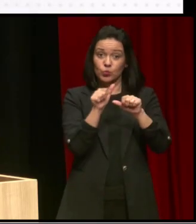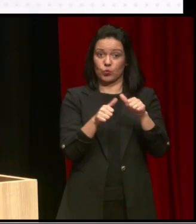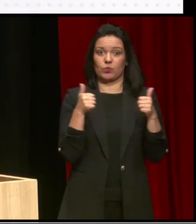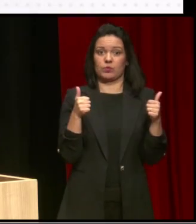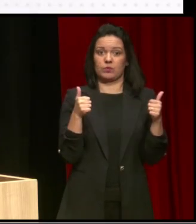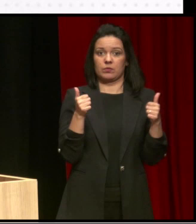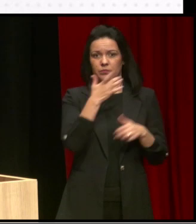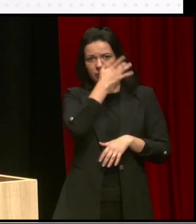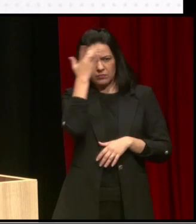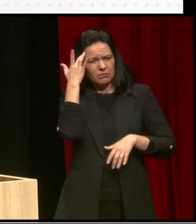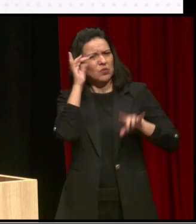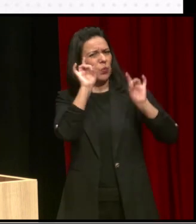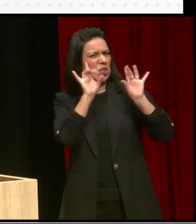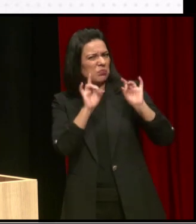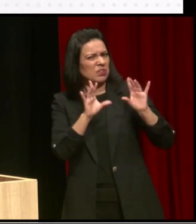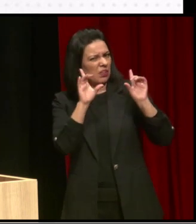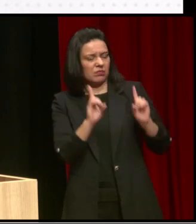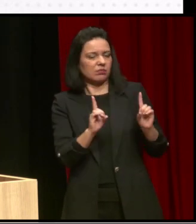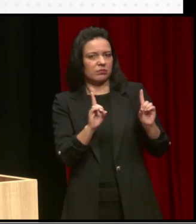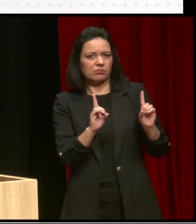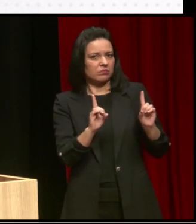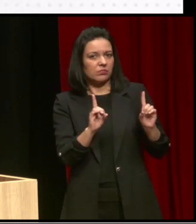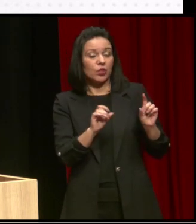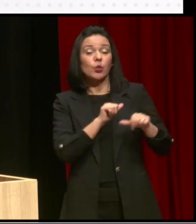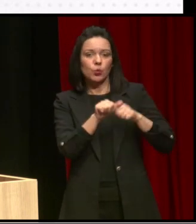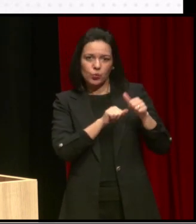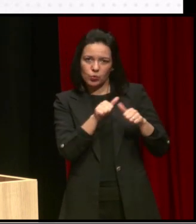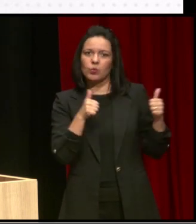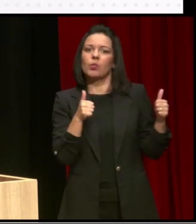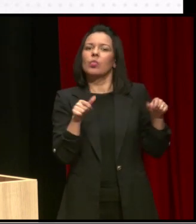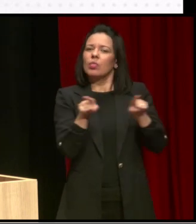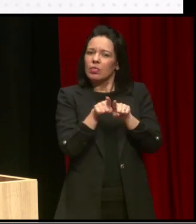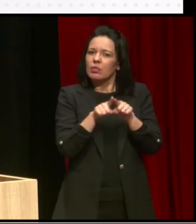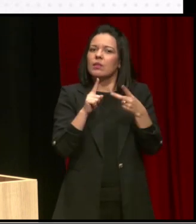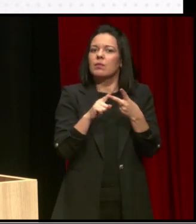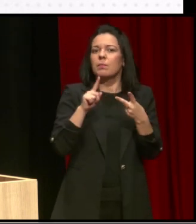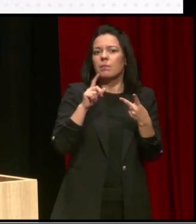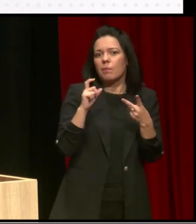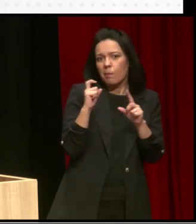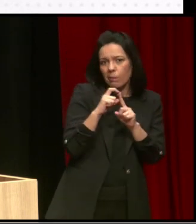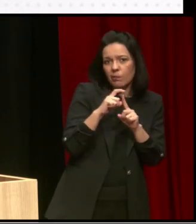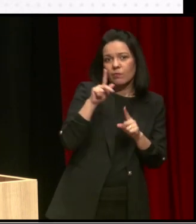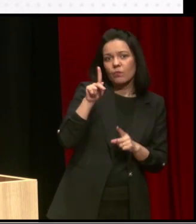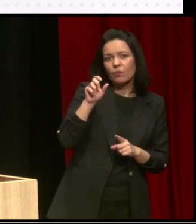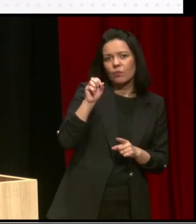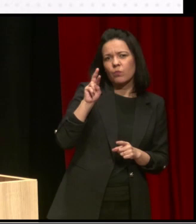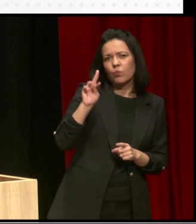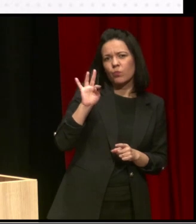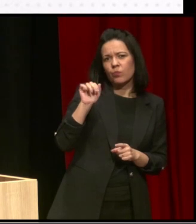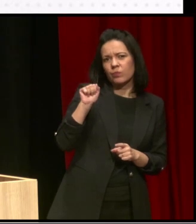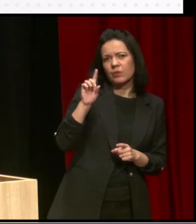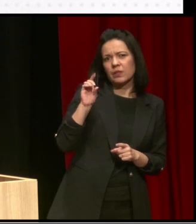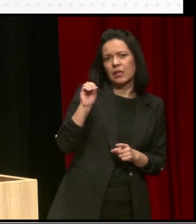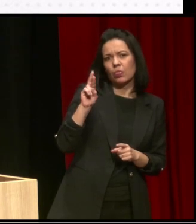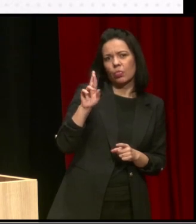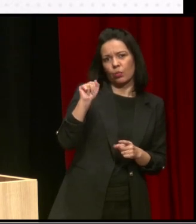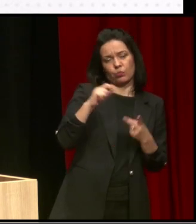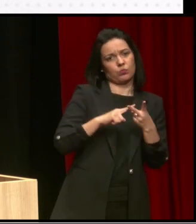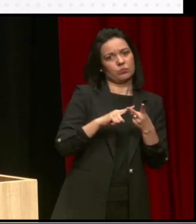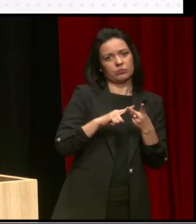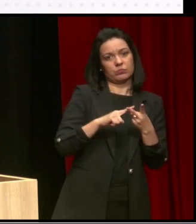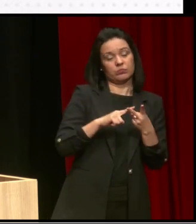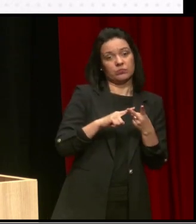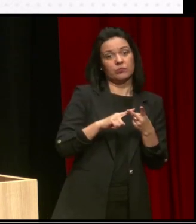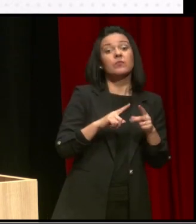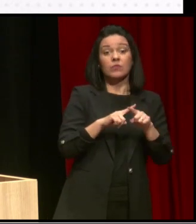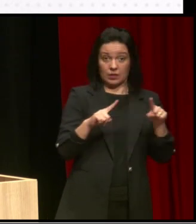Pessoas com necessidades especiais, pessoas portadoras de deficiência. Mas eu gosto dessa definição, pessoas com